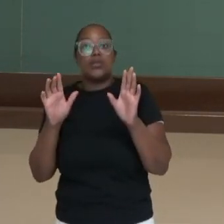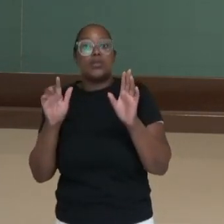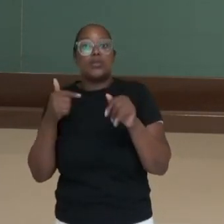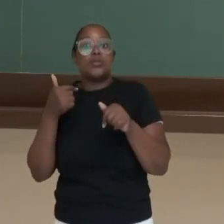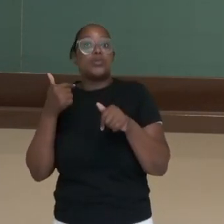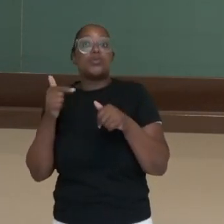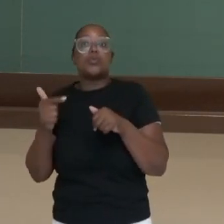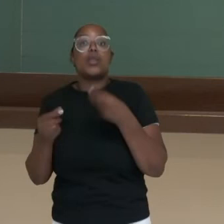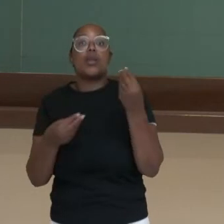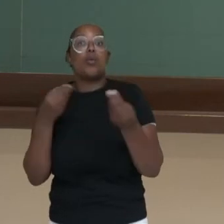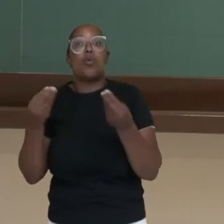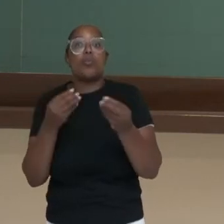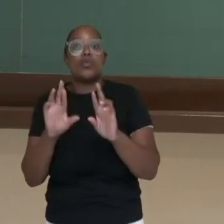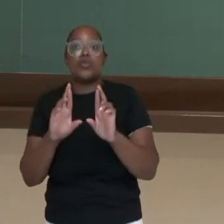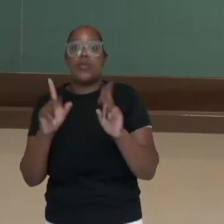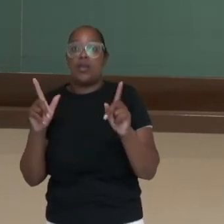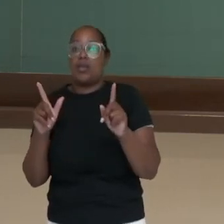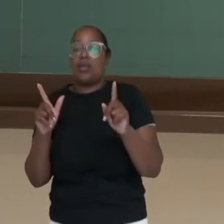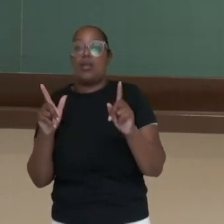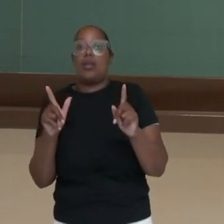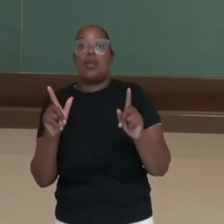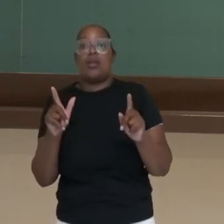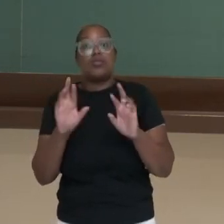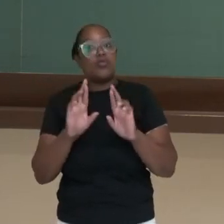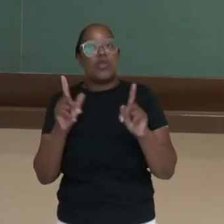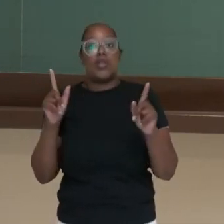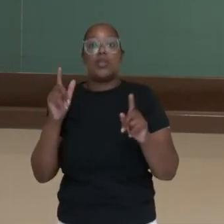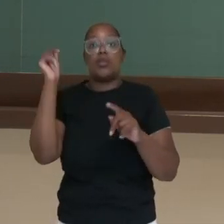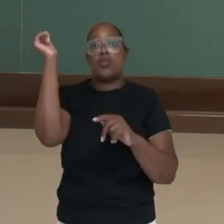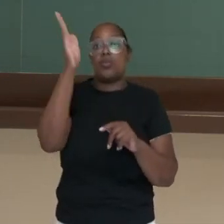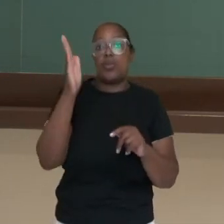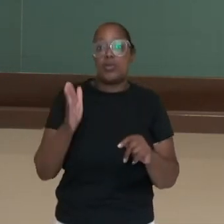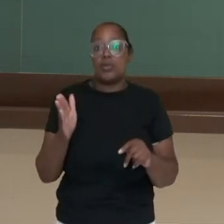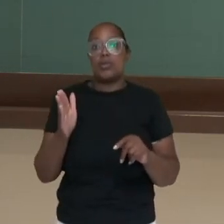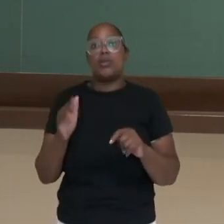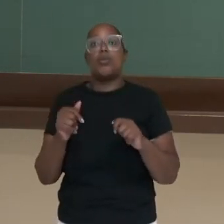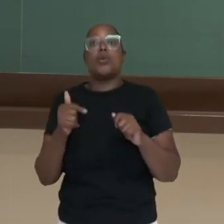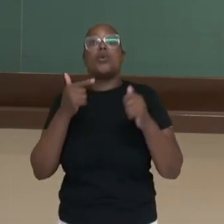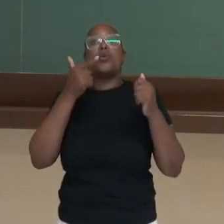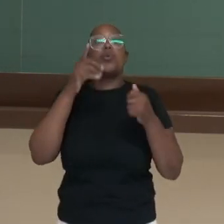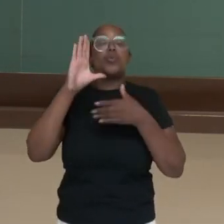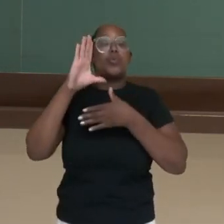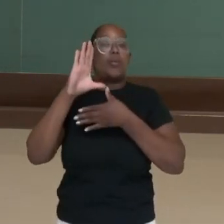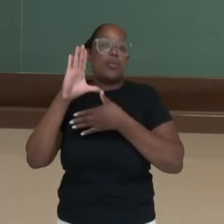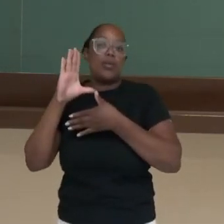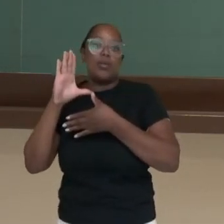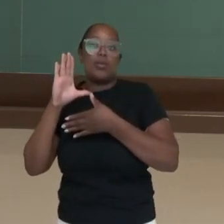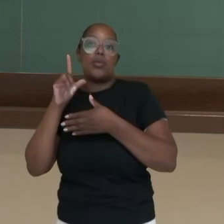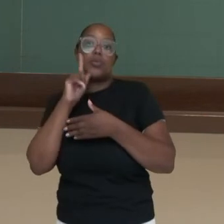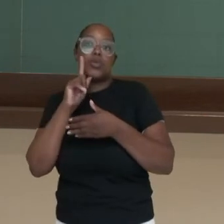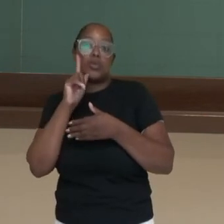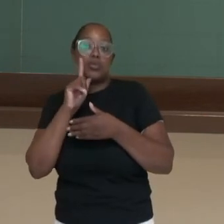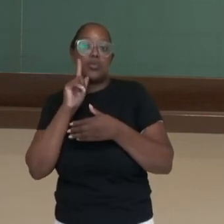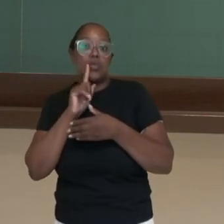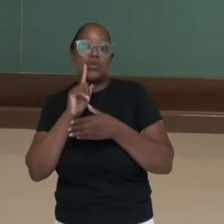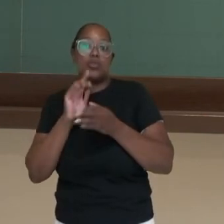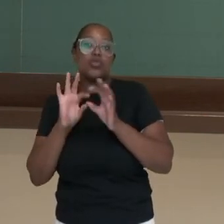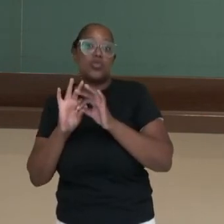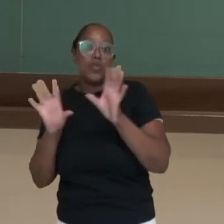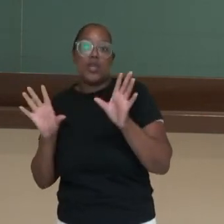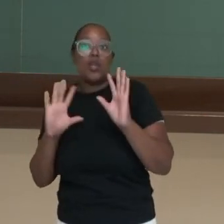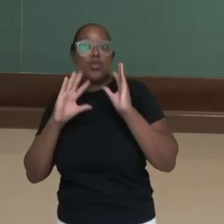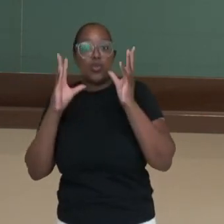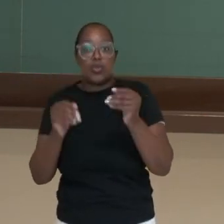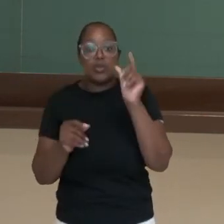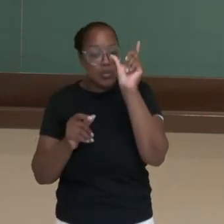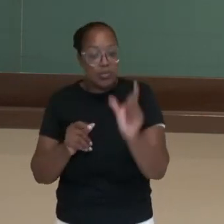eu diferenciar brasileiros por conta de uma religião ou outra. Eu não posso escolher uma. Todos nós somos